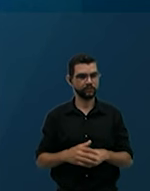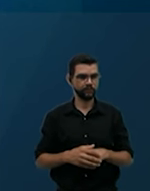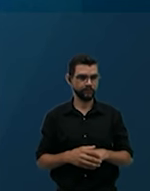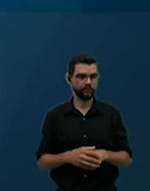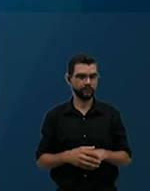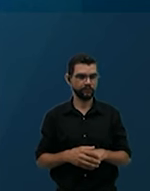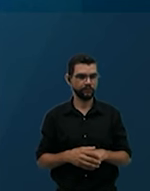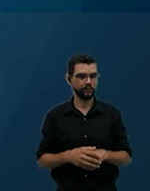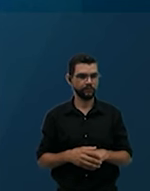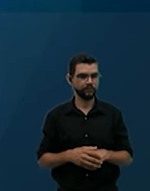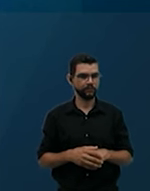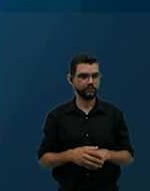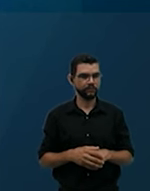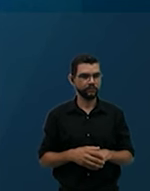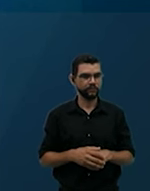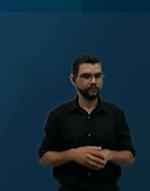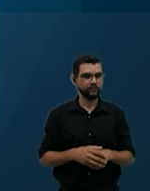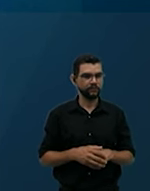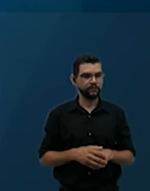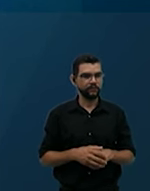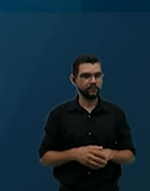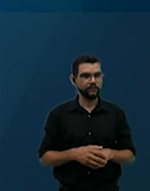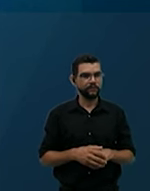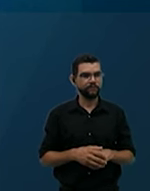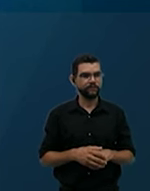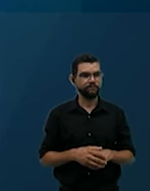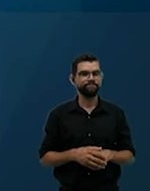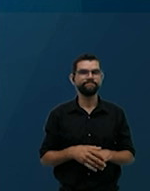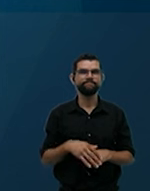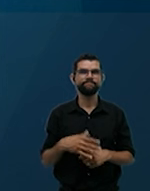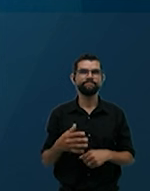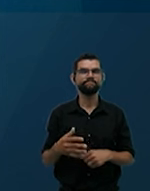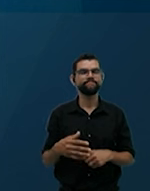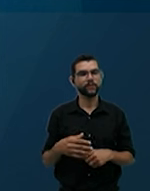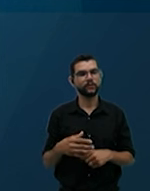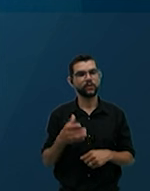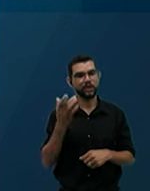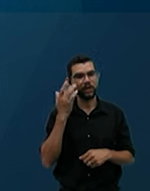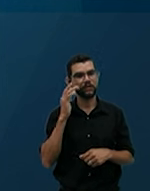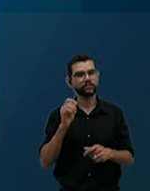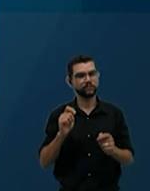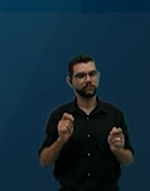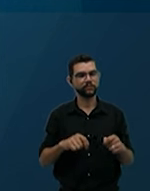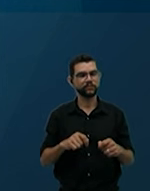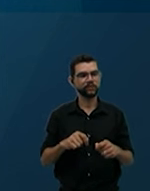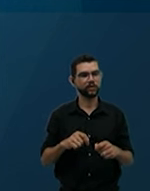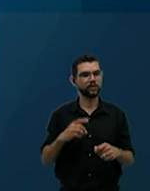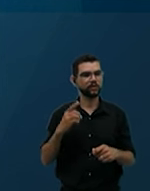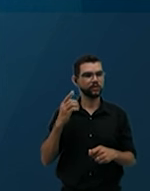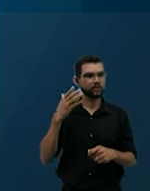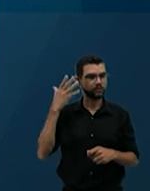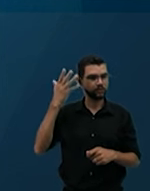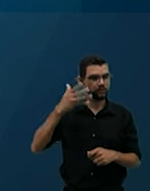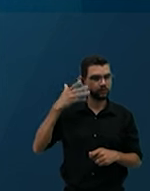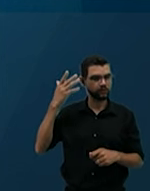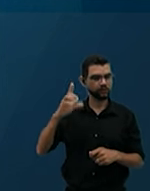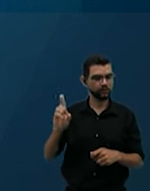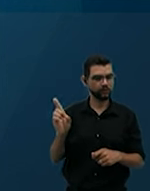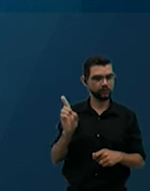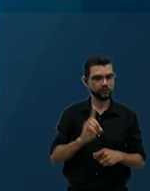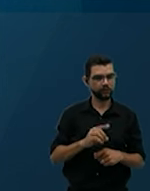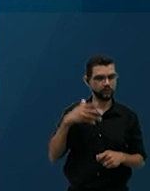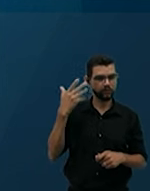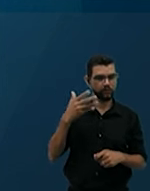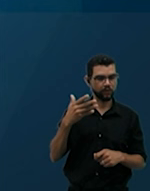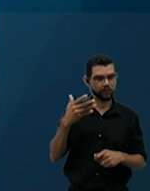eu sugiro a dispensa das sustentações orais do Dr. Rodrigo Becker, pela União, e do